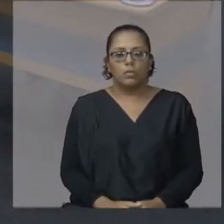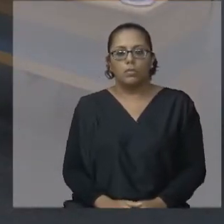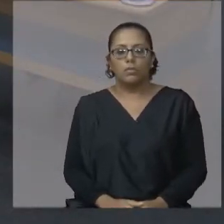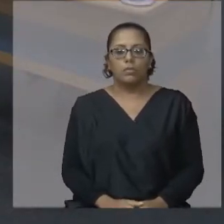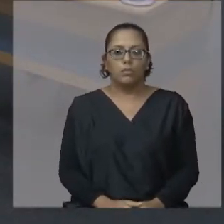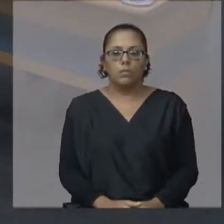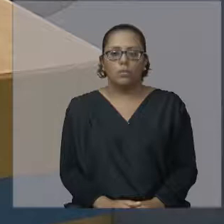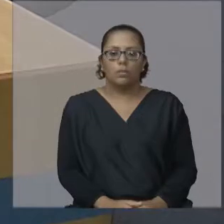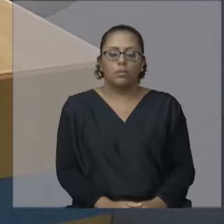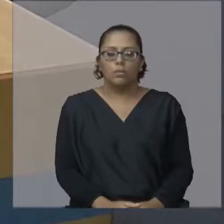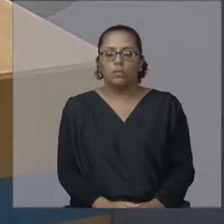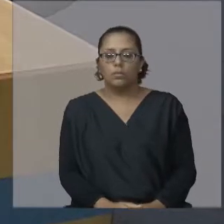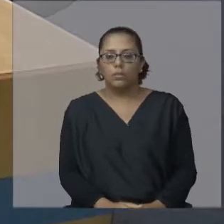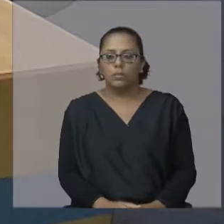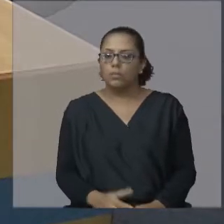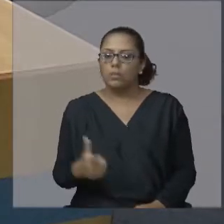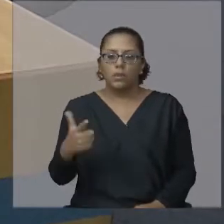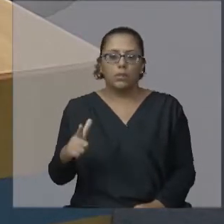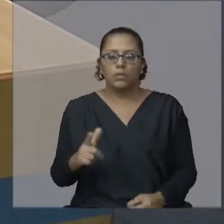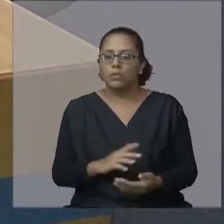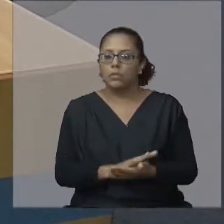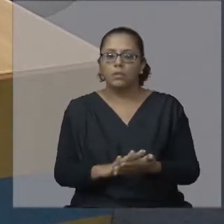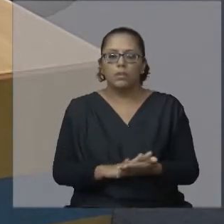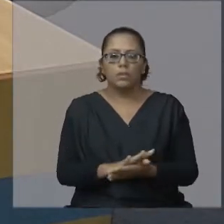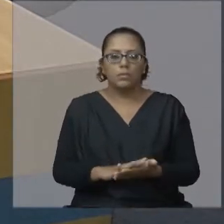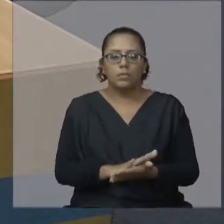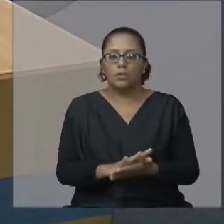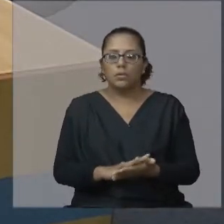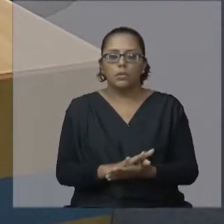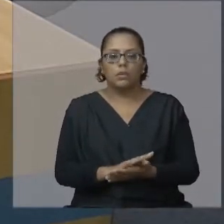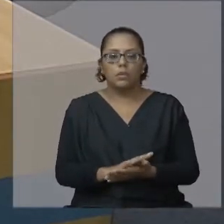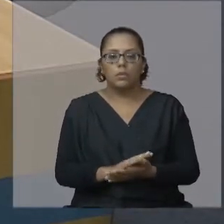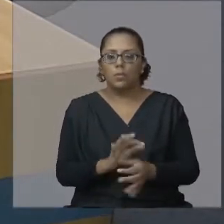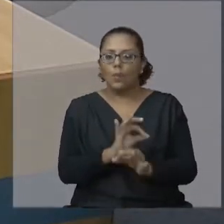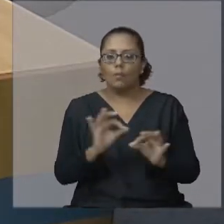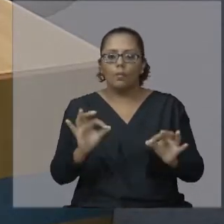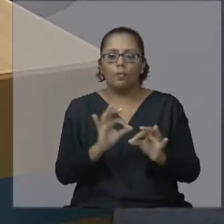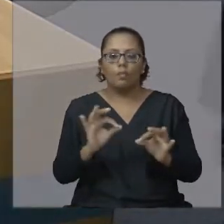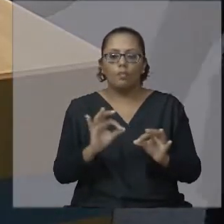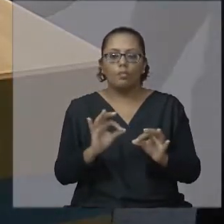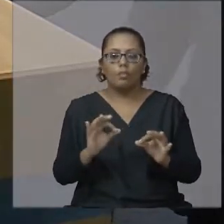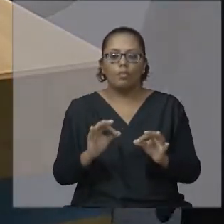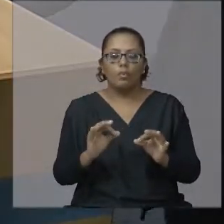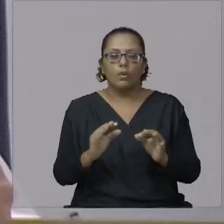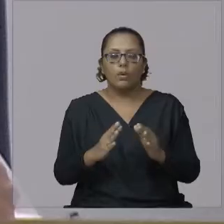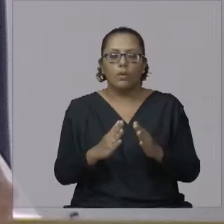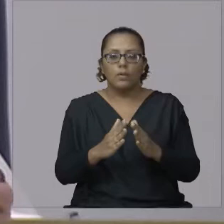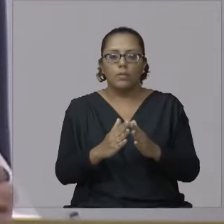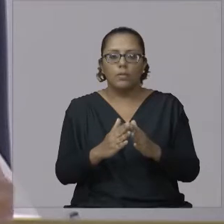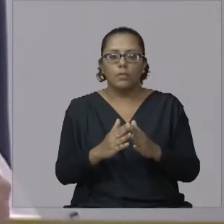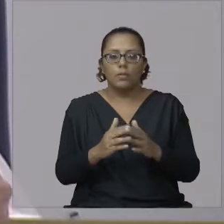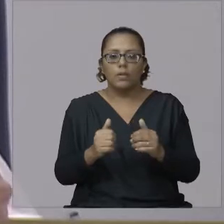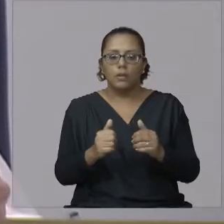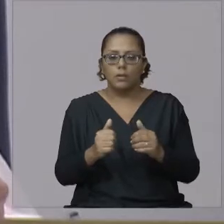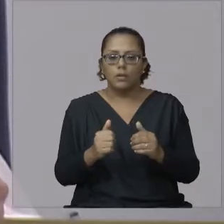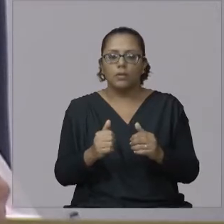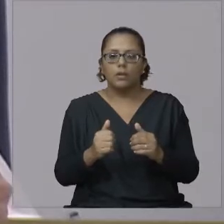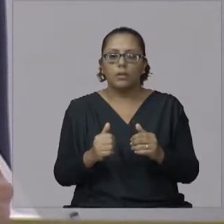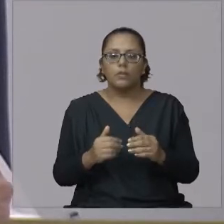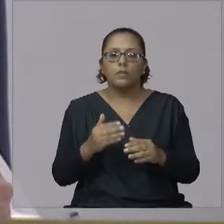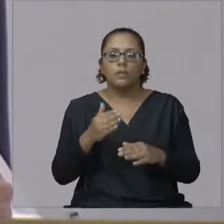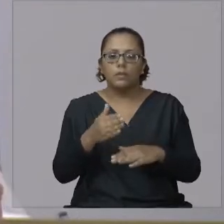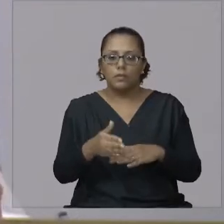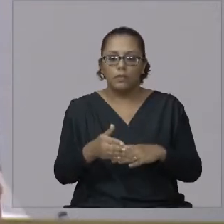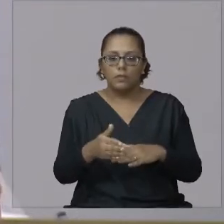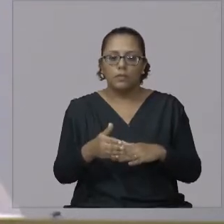Não havendo mais nenhum interessado, solicito à nossa assessoria que proceda à impressão das cédulas